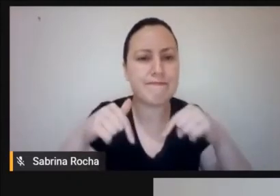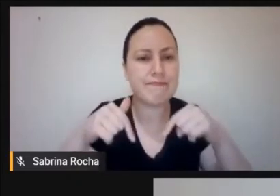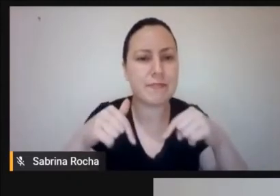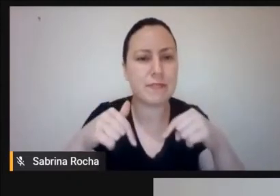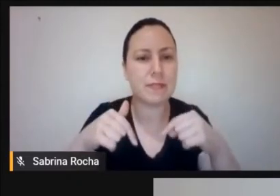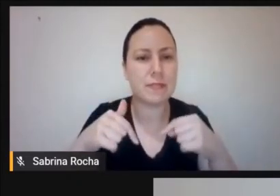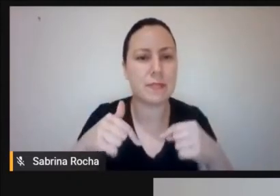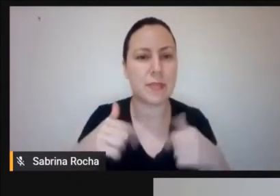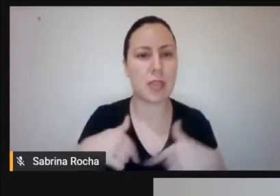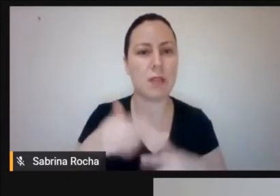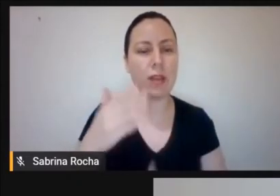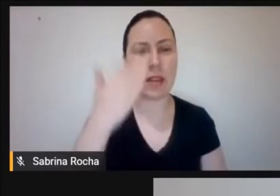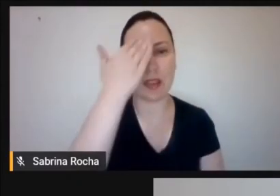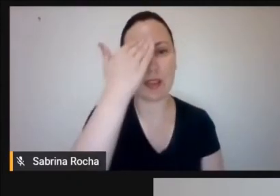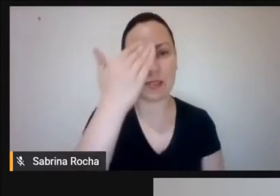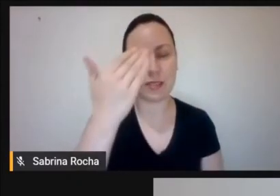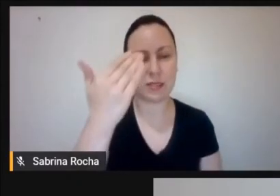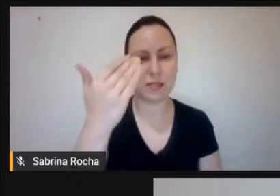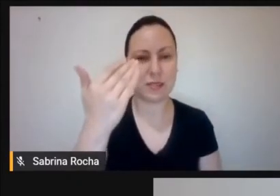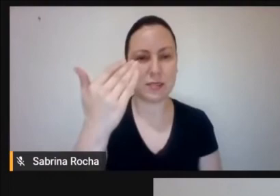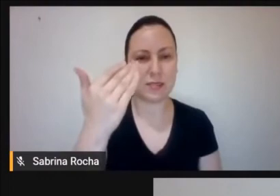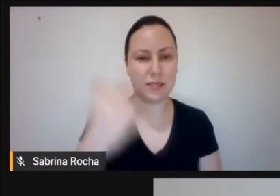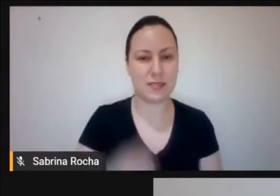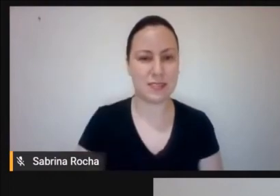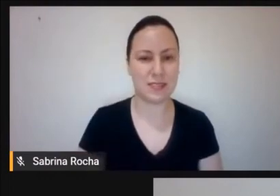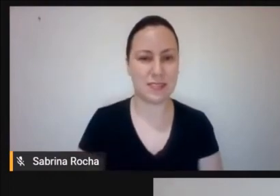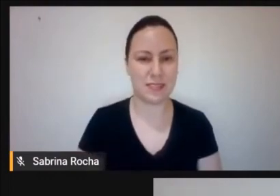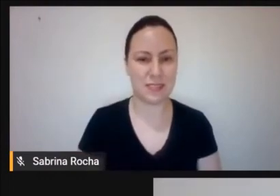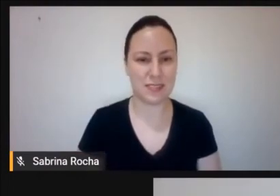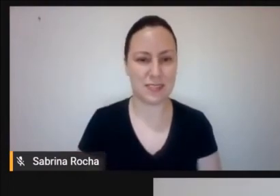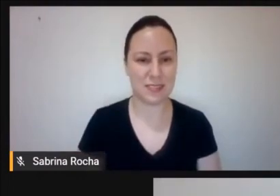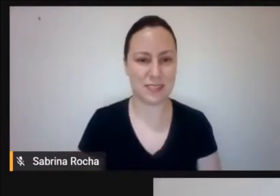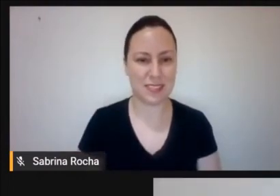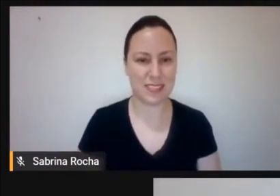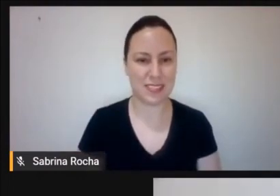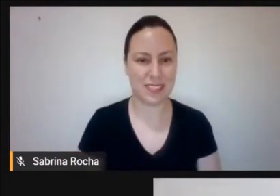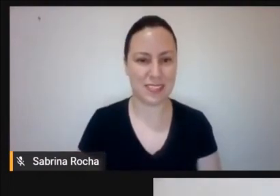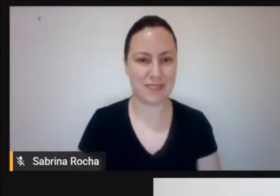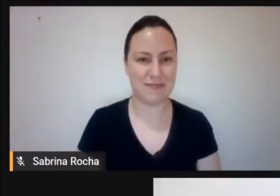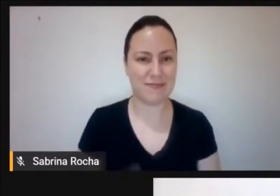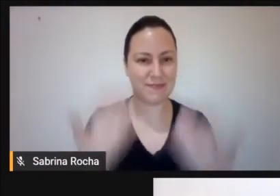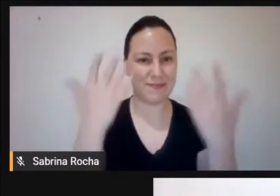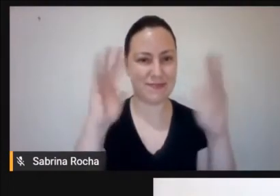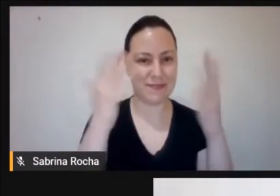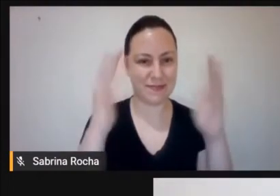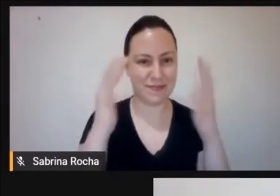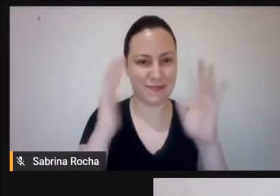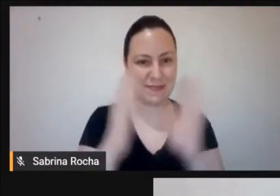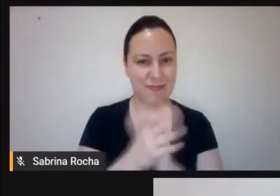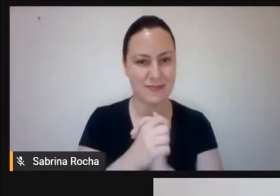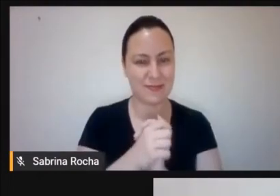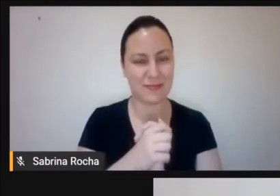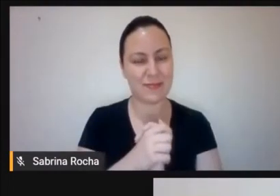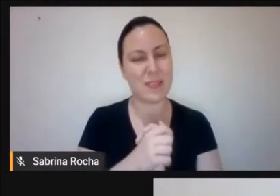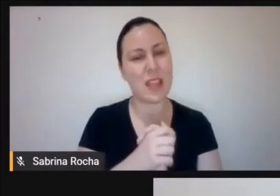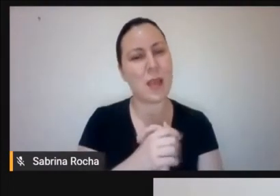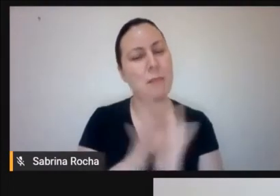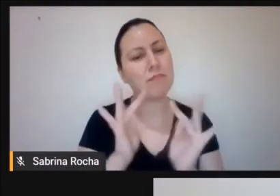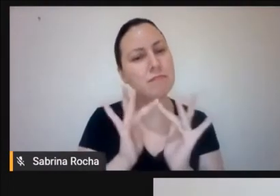eu agradeço o presente. Viva! Viva! Gostei muito de estar com vocês.